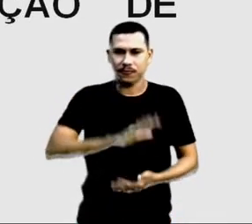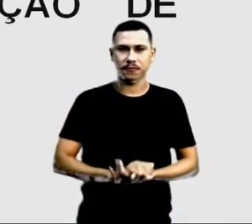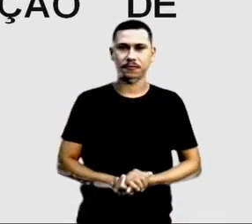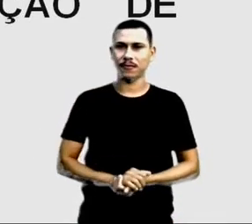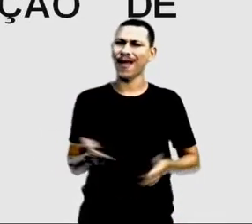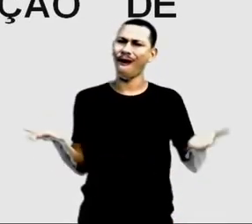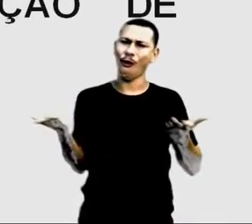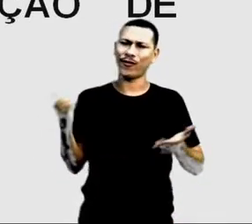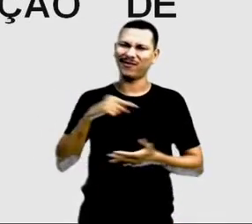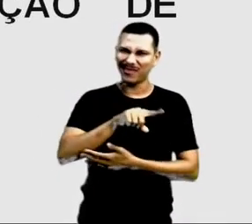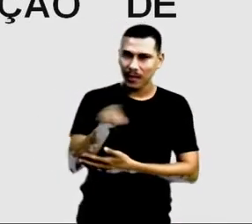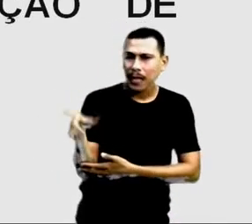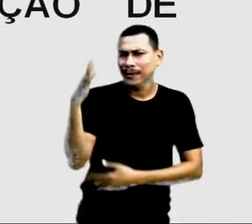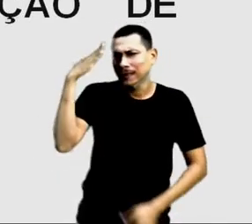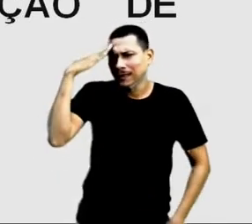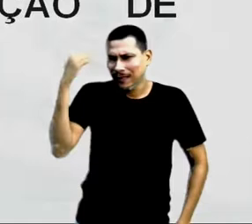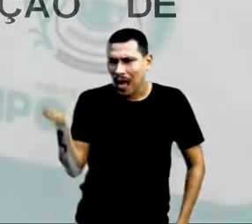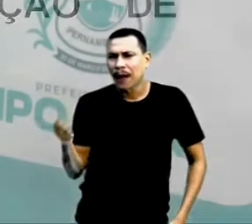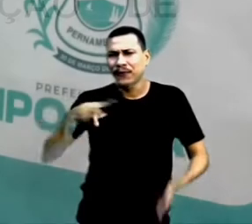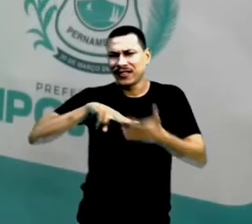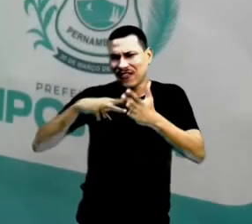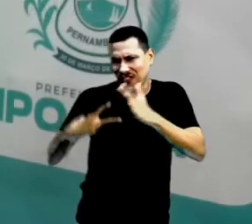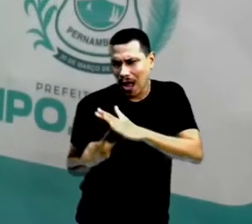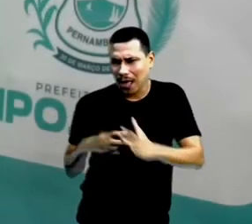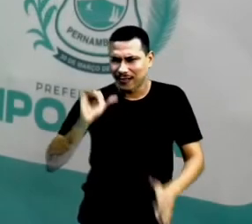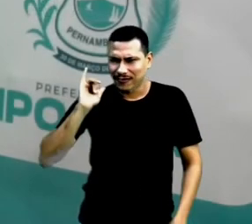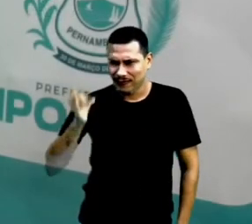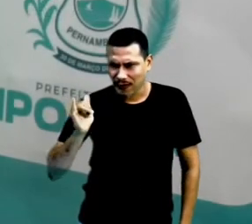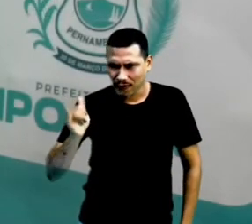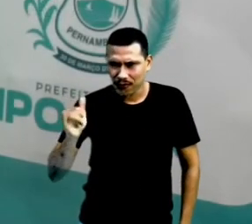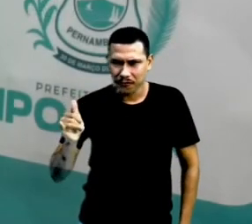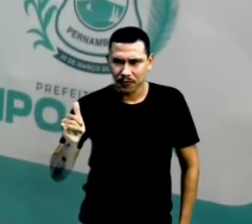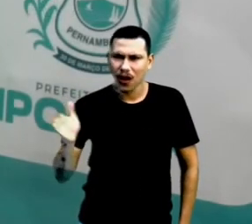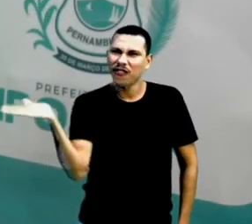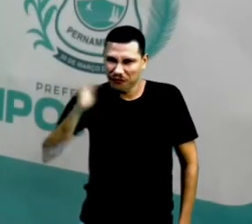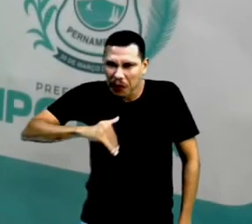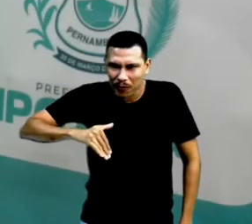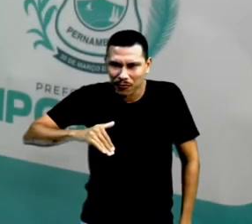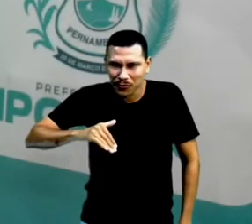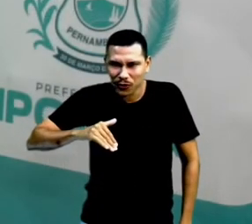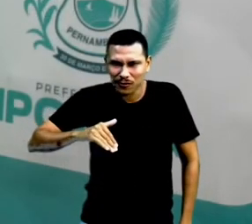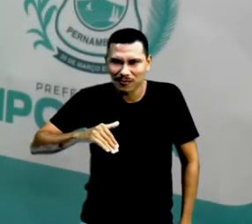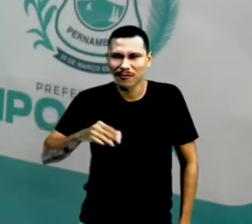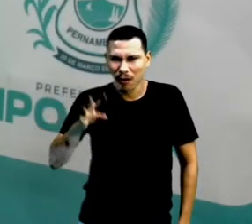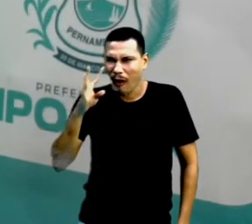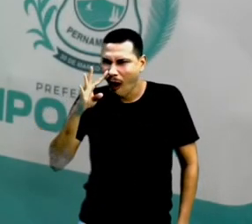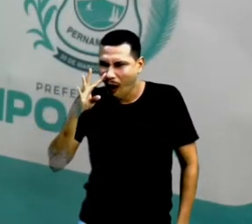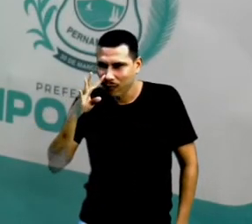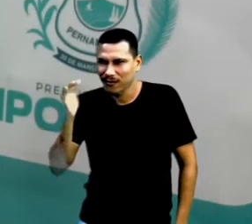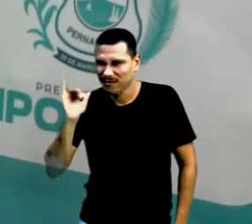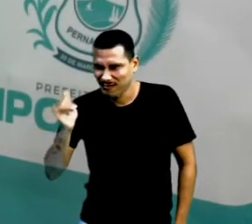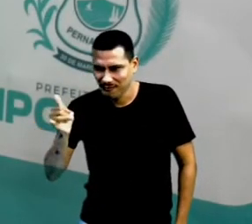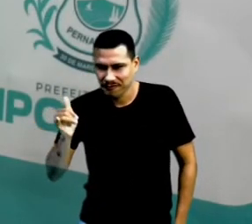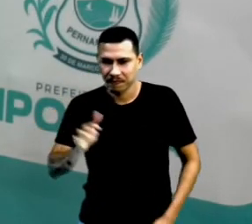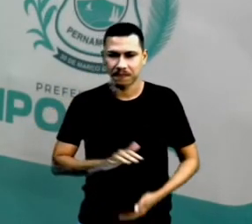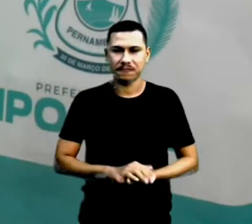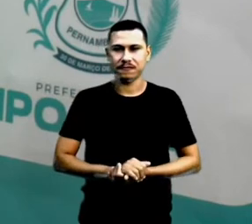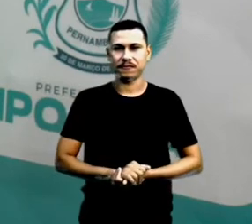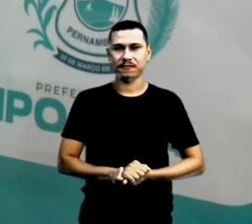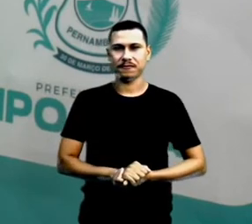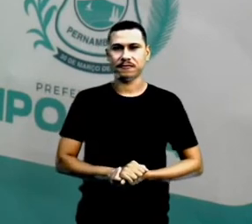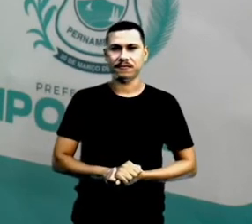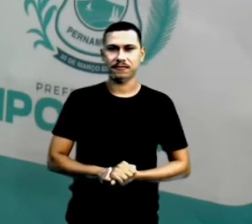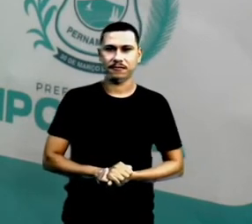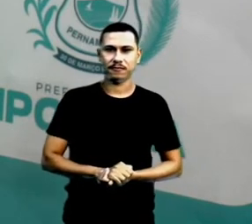Agora que vocês já sabem o que é a fábula, vamos apreciar uma? Vamos lá!